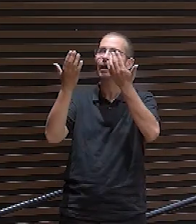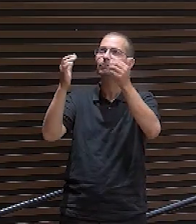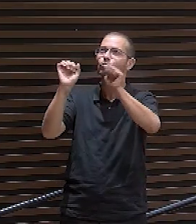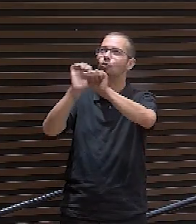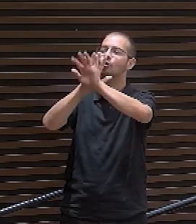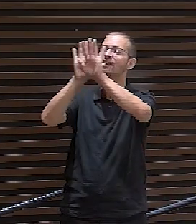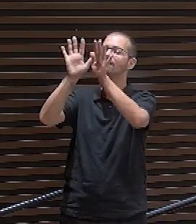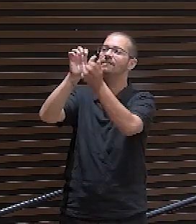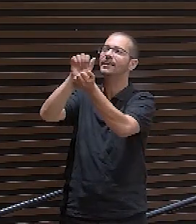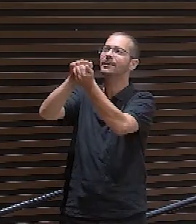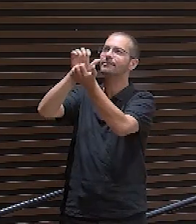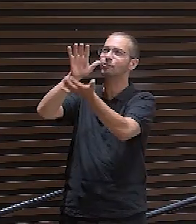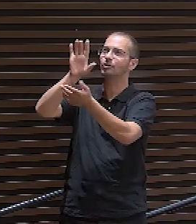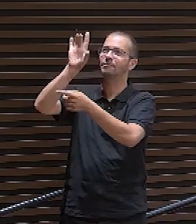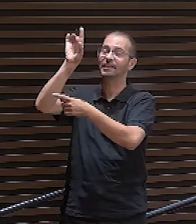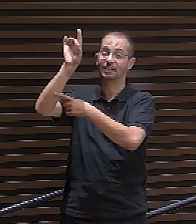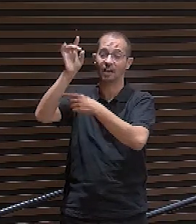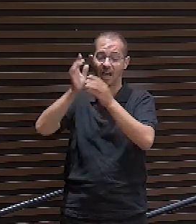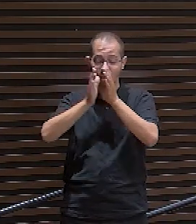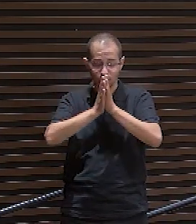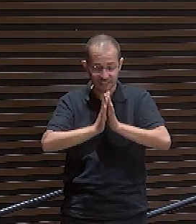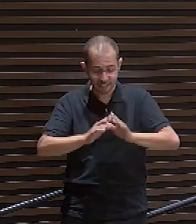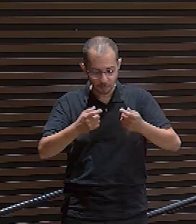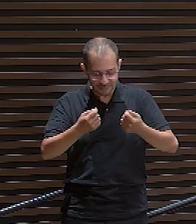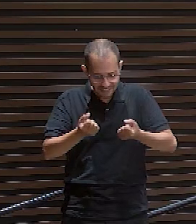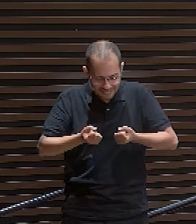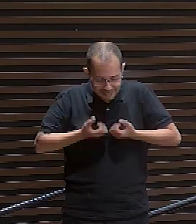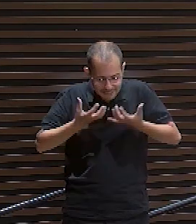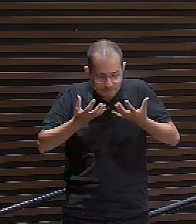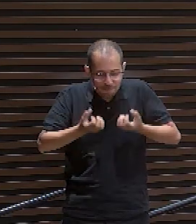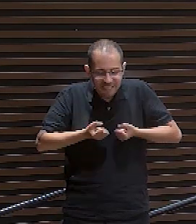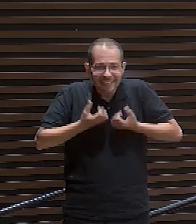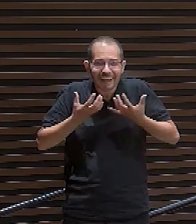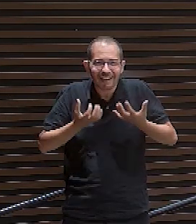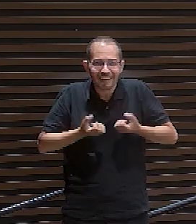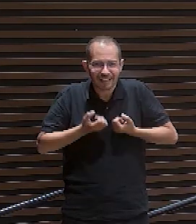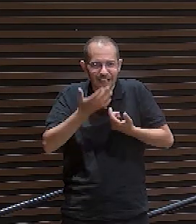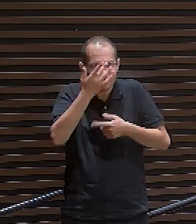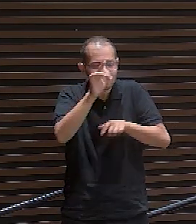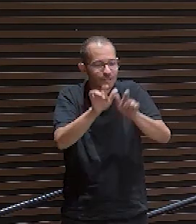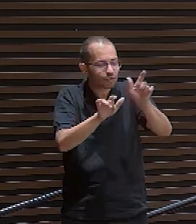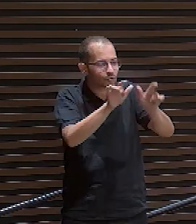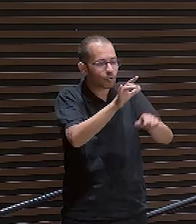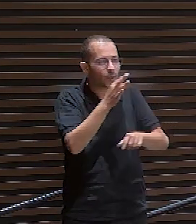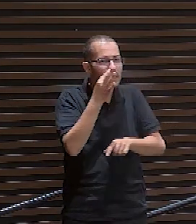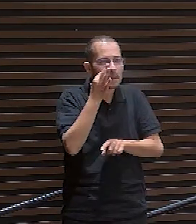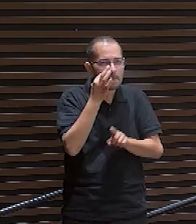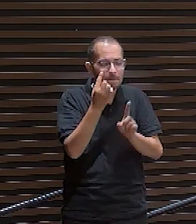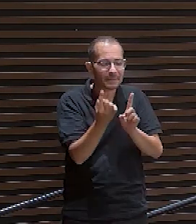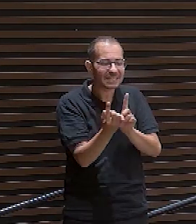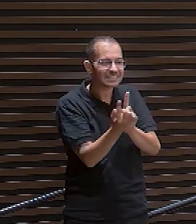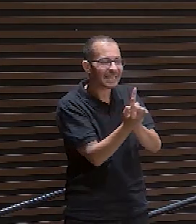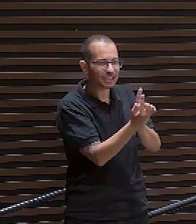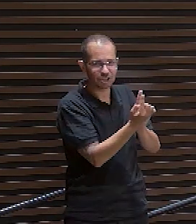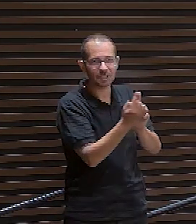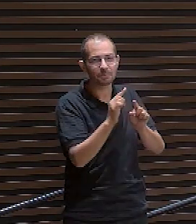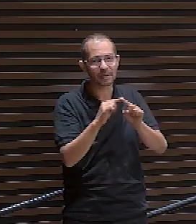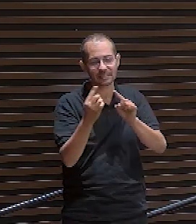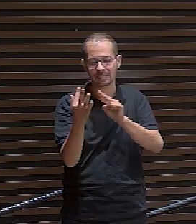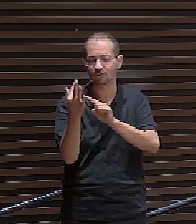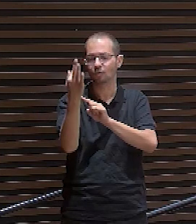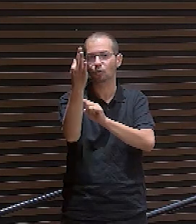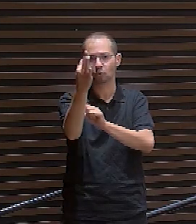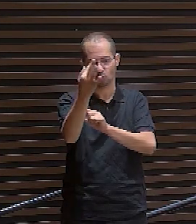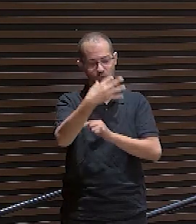adoração hoje deve inspirar não apenas os adoradores presentes, mas ainda as futuras gerações, como